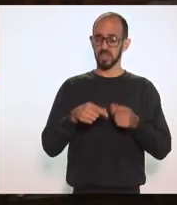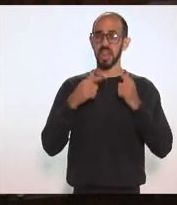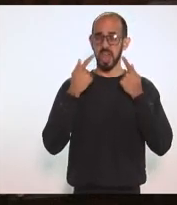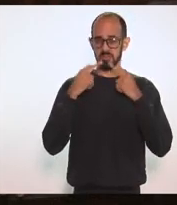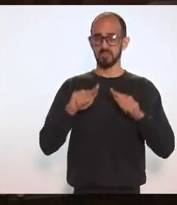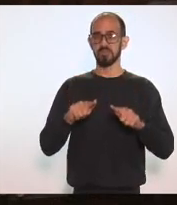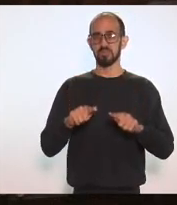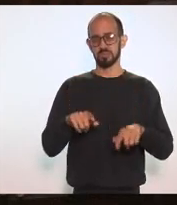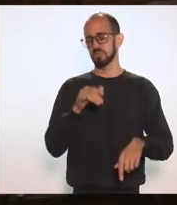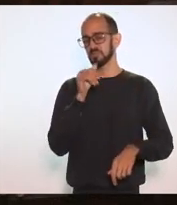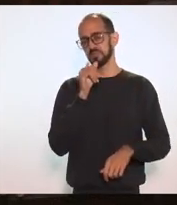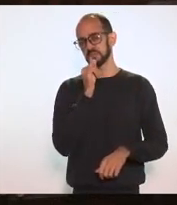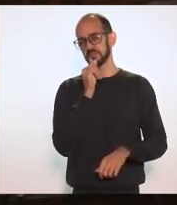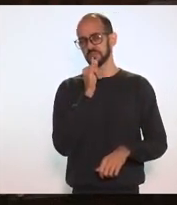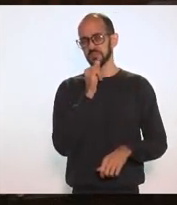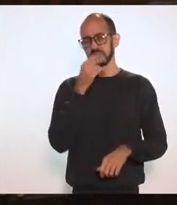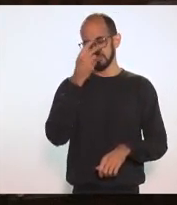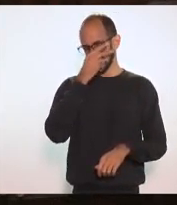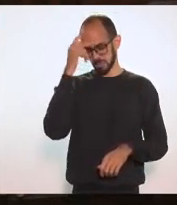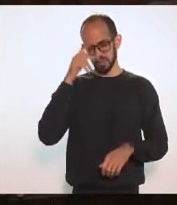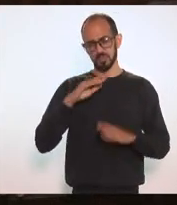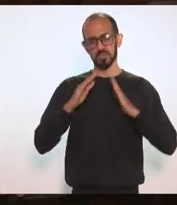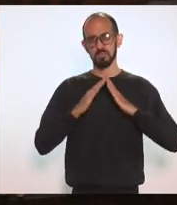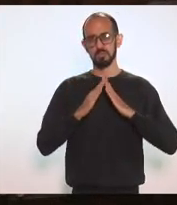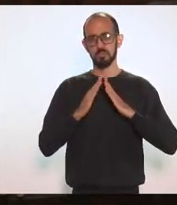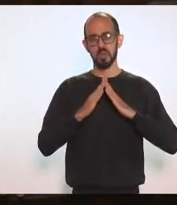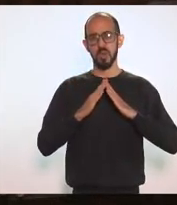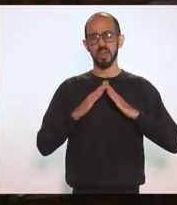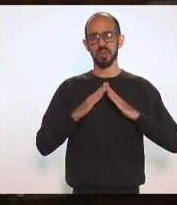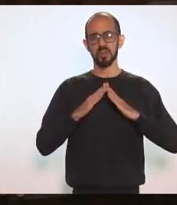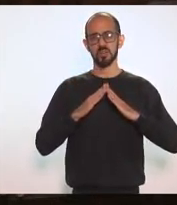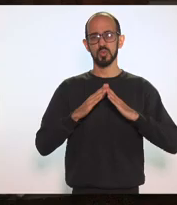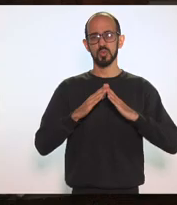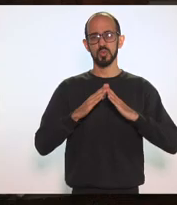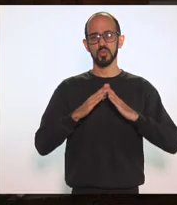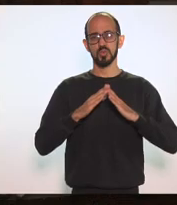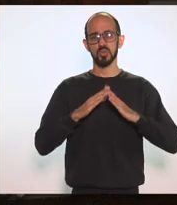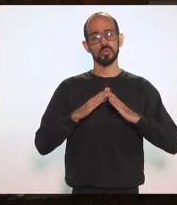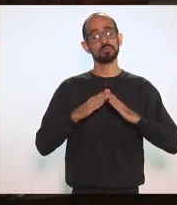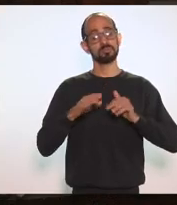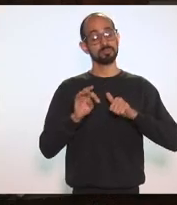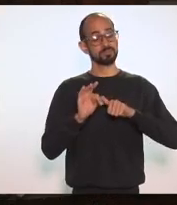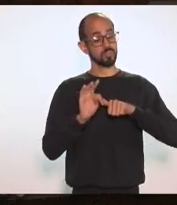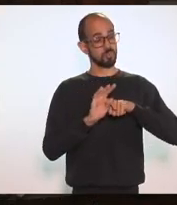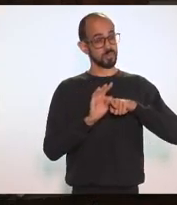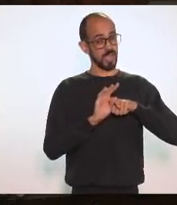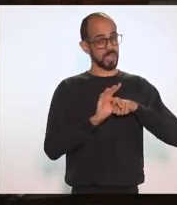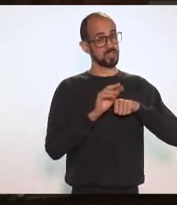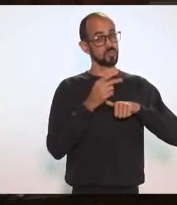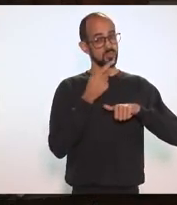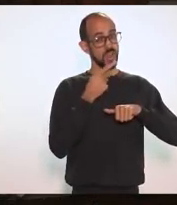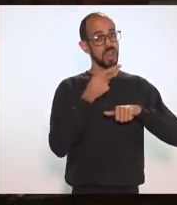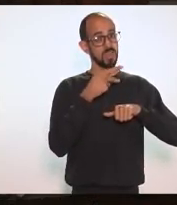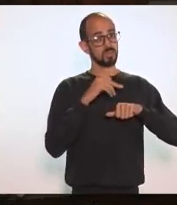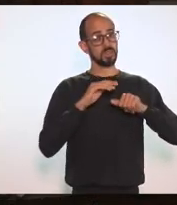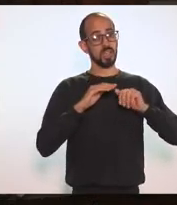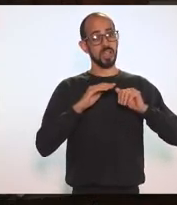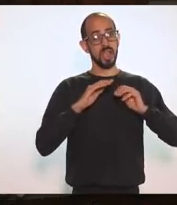exemplo, as pessoas que vivem nas chamadas, nas tecnicamente chamadas